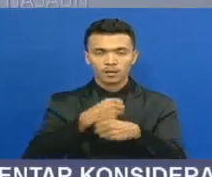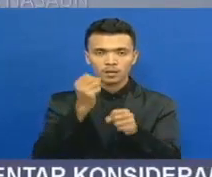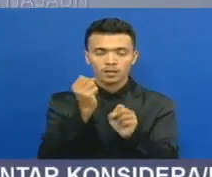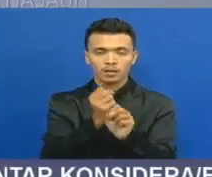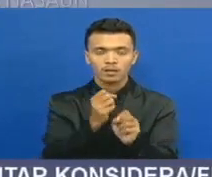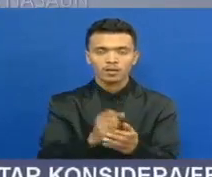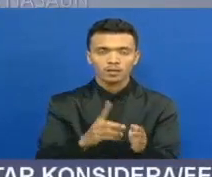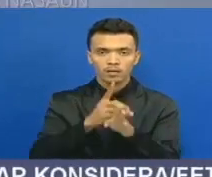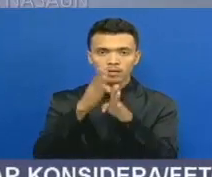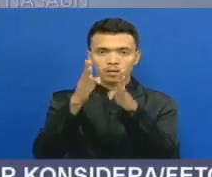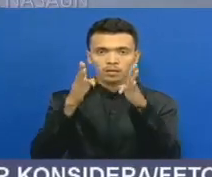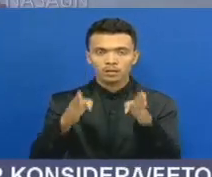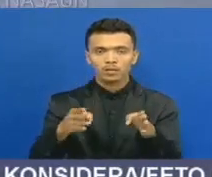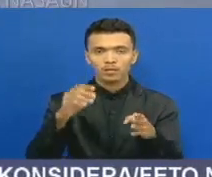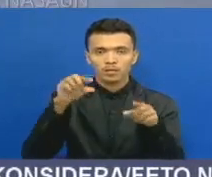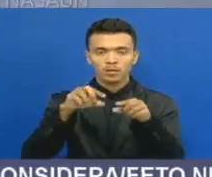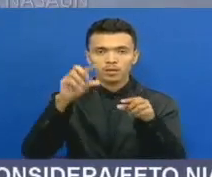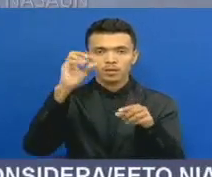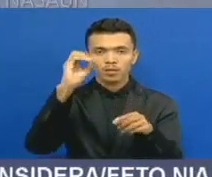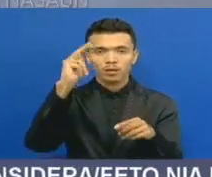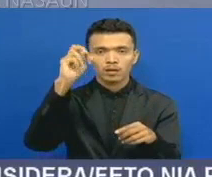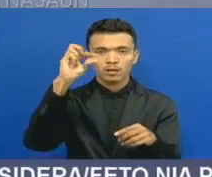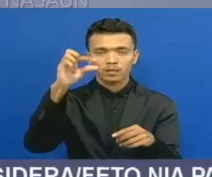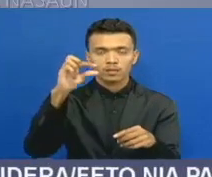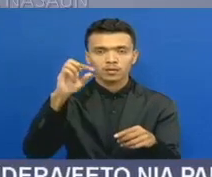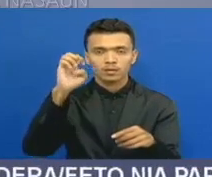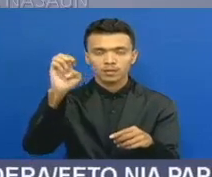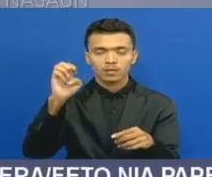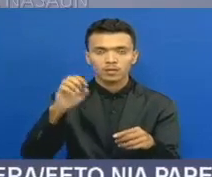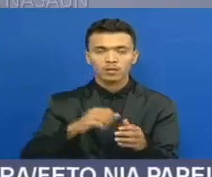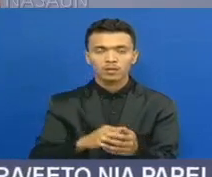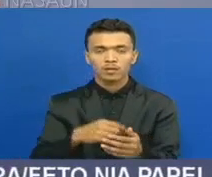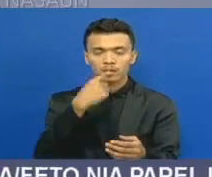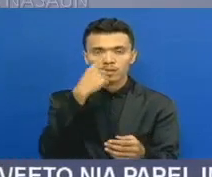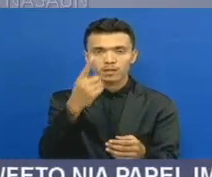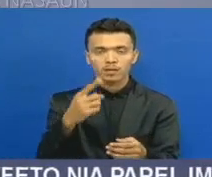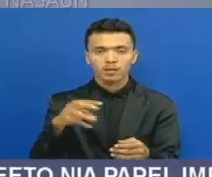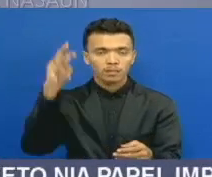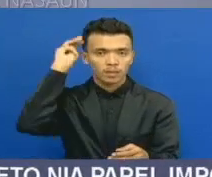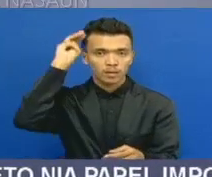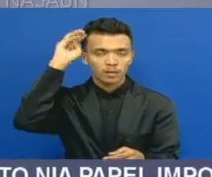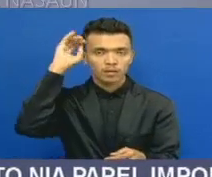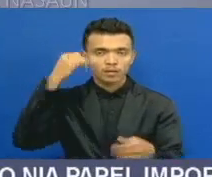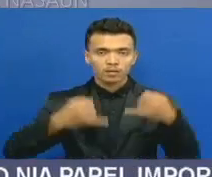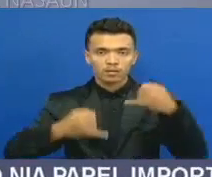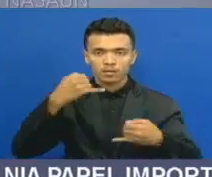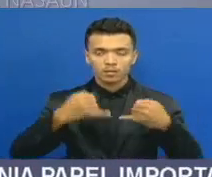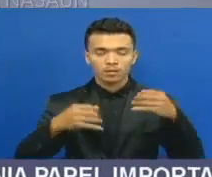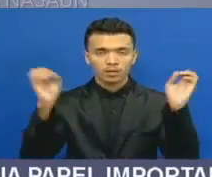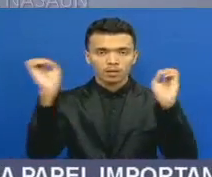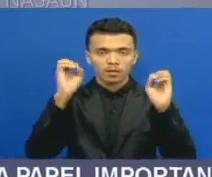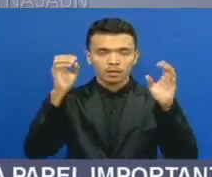Antes de, diretor executivo ONZ Luta Hamutuk, José Alves da Costa Hateten, Ministério de Justiça La Iha